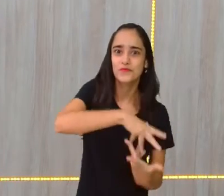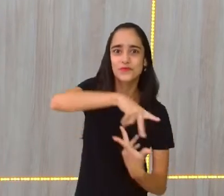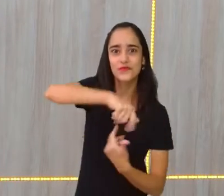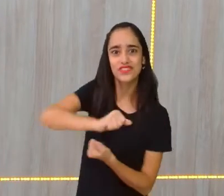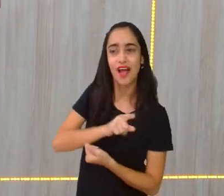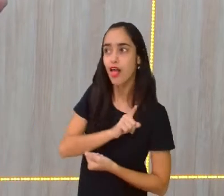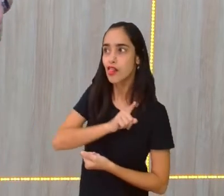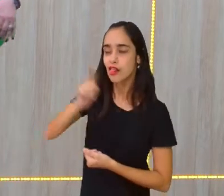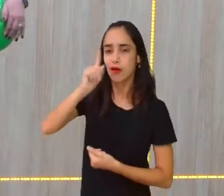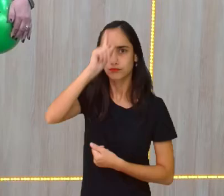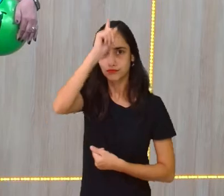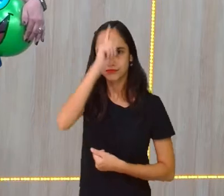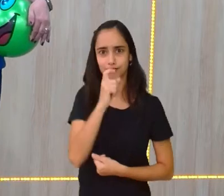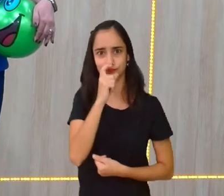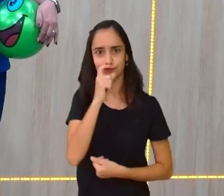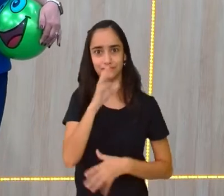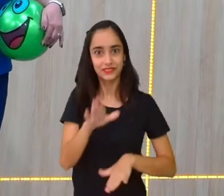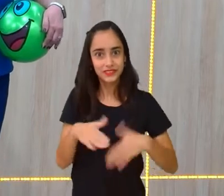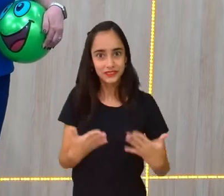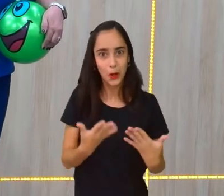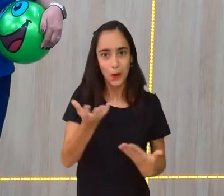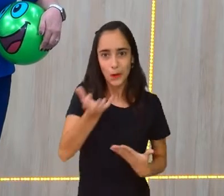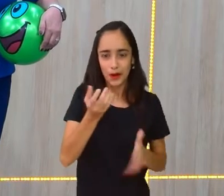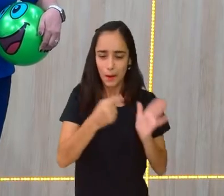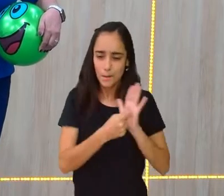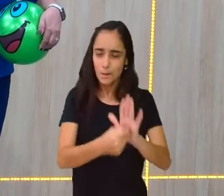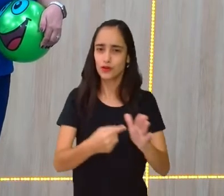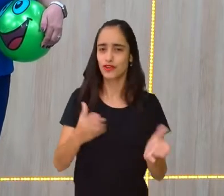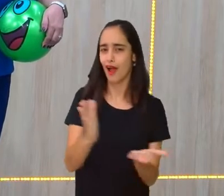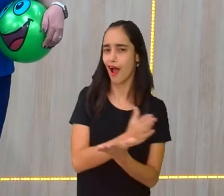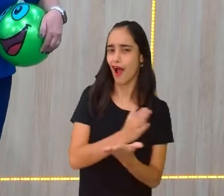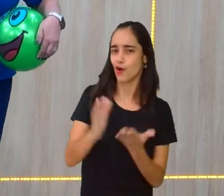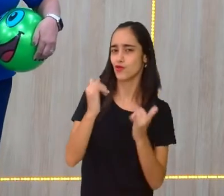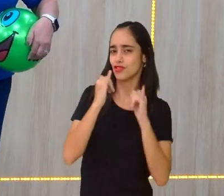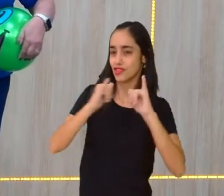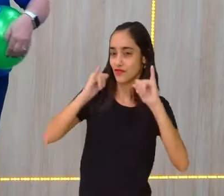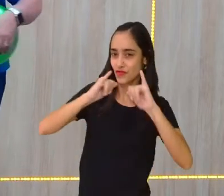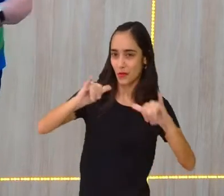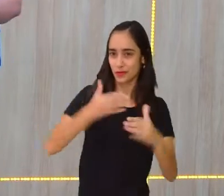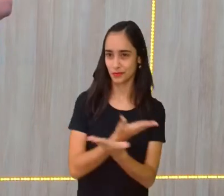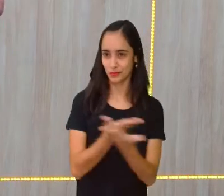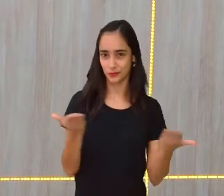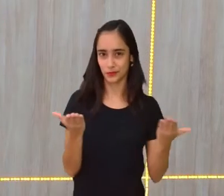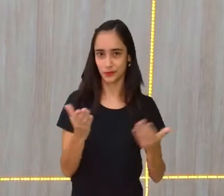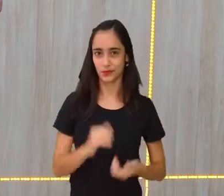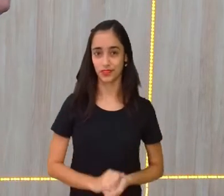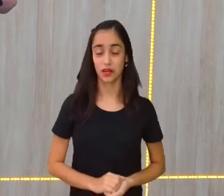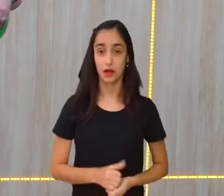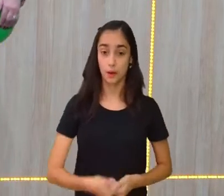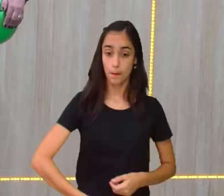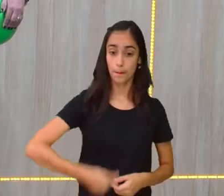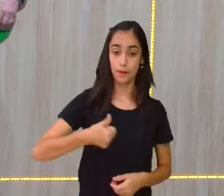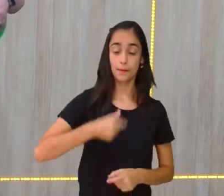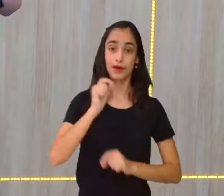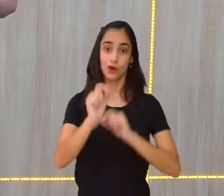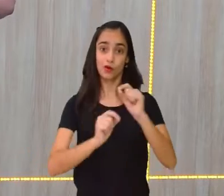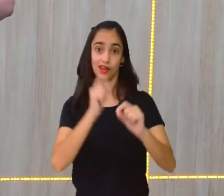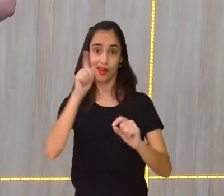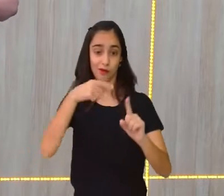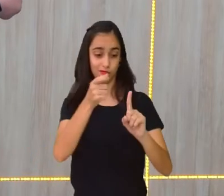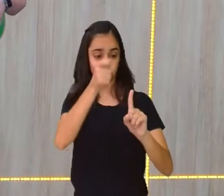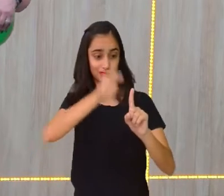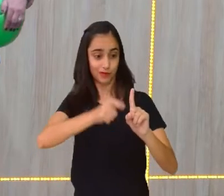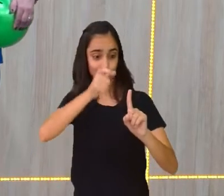E aí, eu estou trazendo para vocês algumas informações. Primeiro, né, a questão do mascote, aí o Sheik, e a